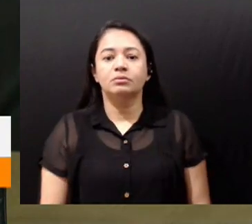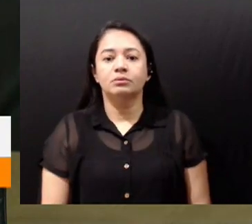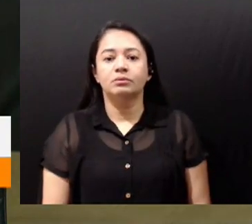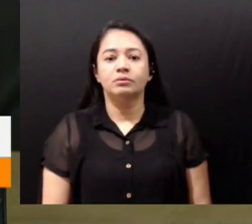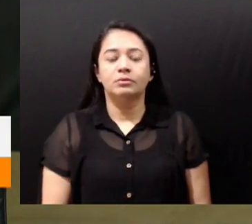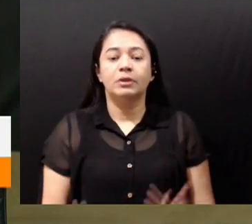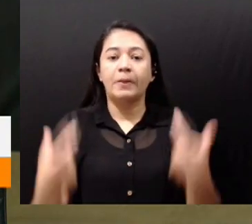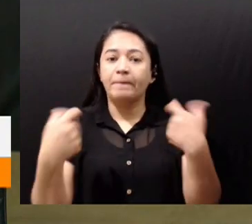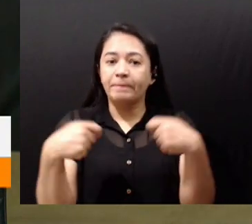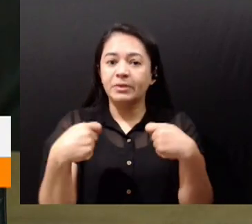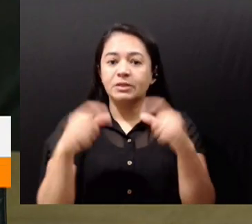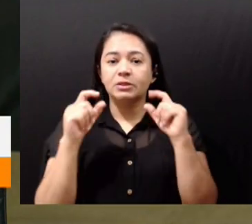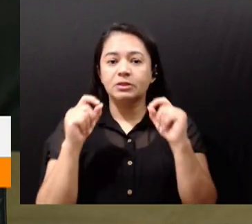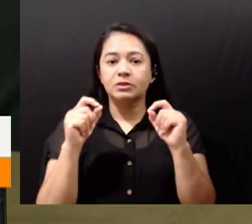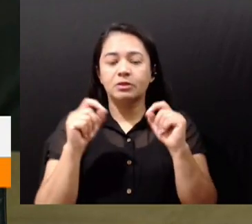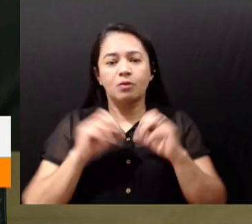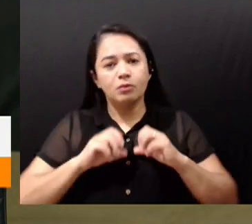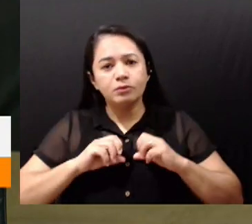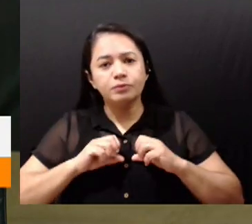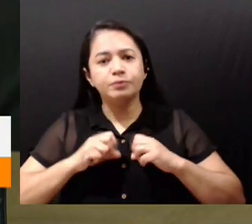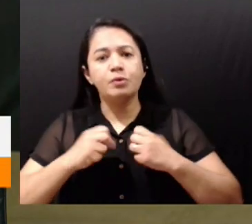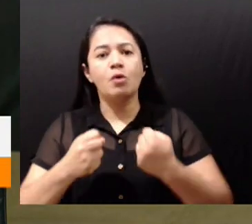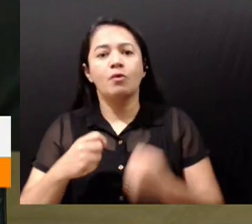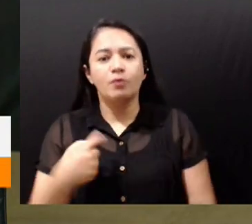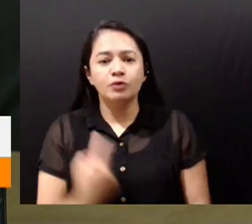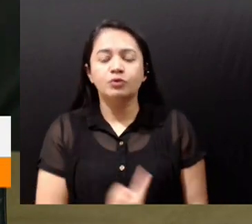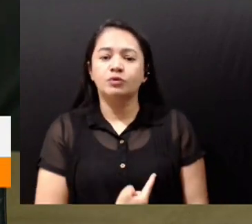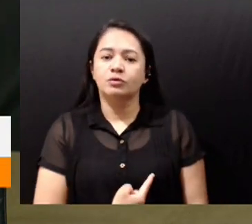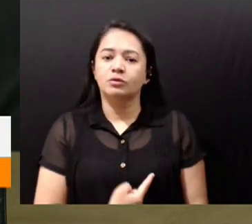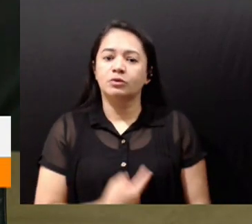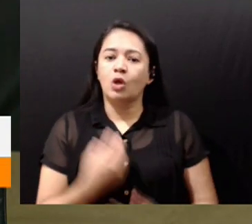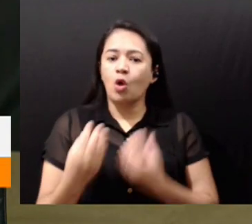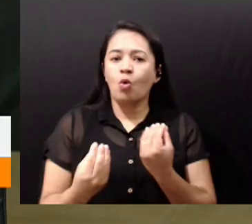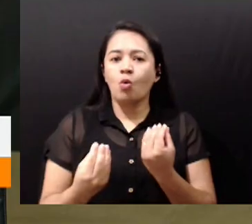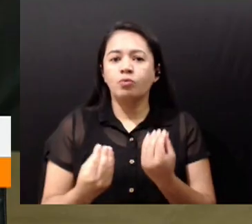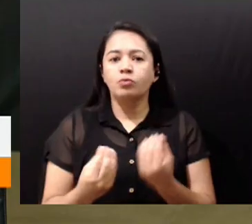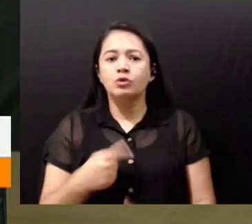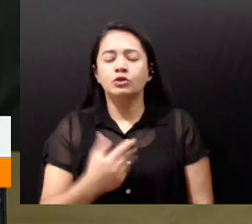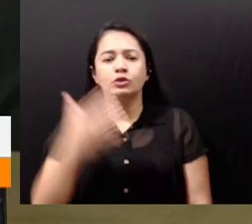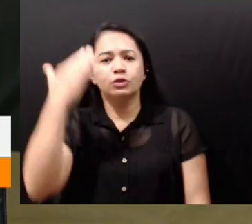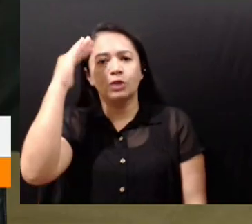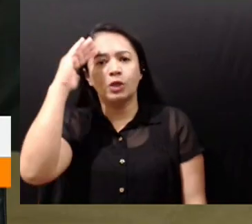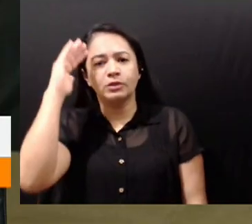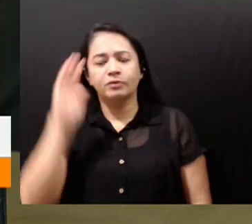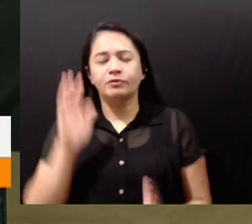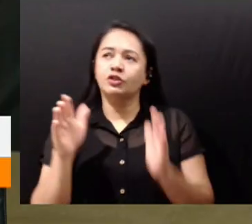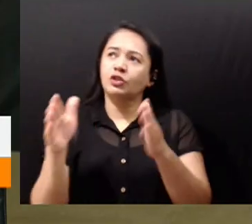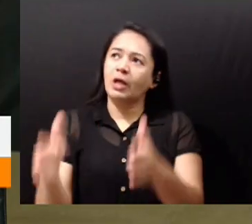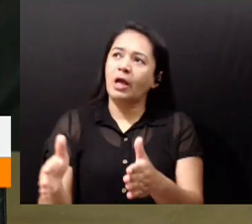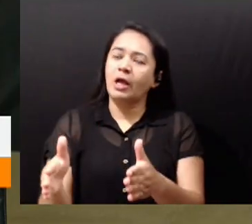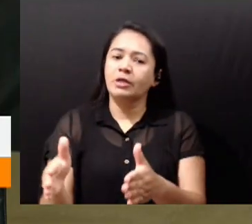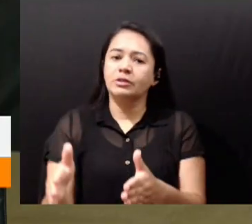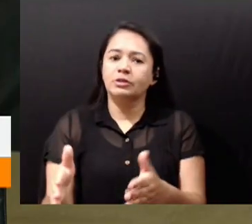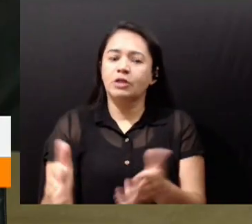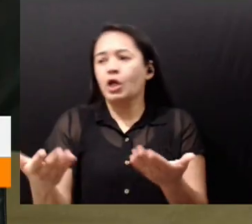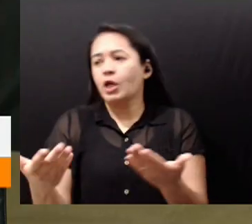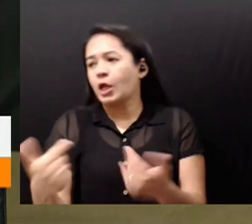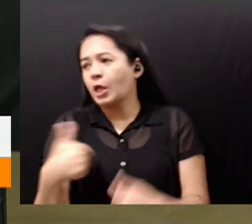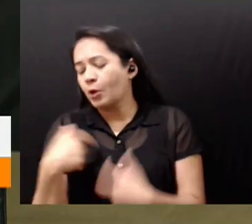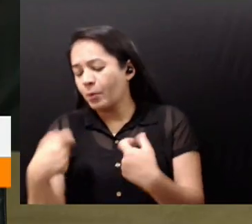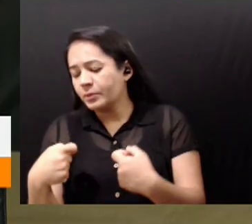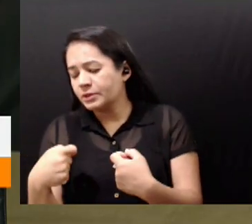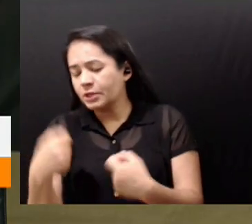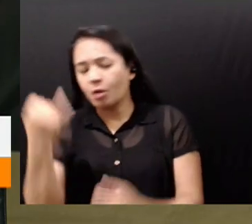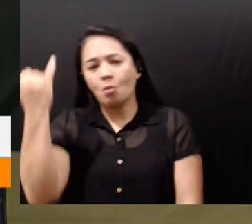de um esforço da gente, né? Então, como é que a gente vai entender? Eu vou chegar lá, vou falar, ó, mãe, eu preciso emagrecer, mas eu